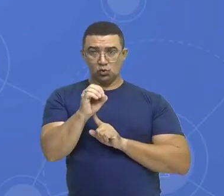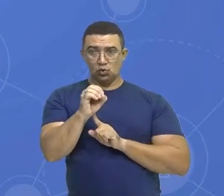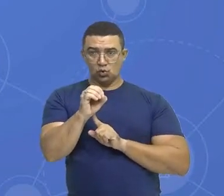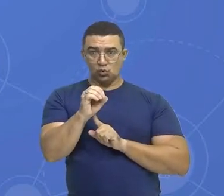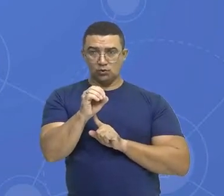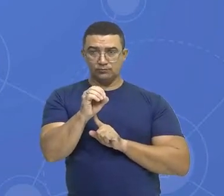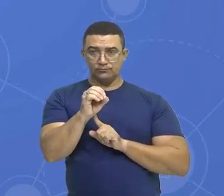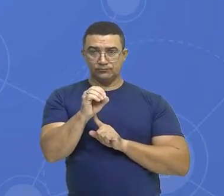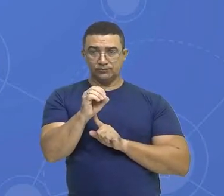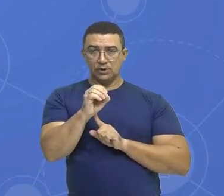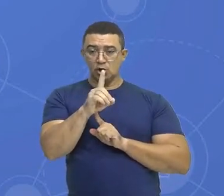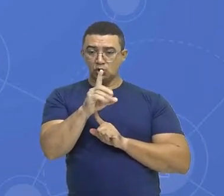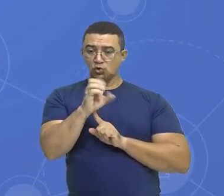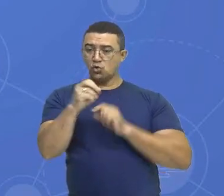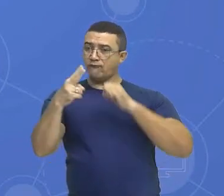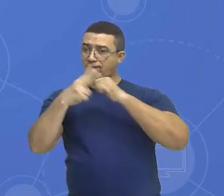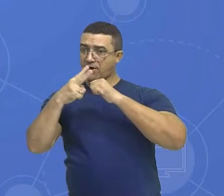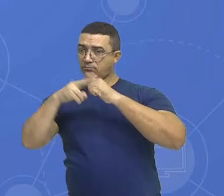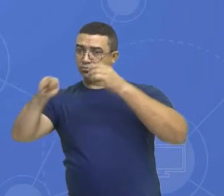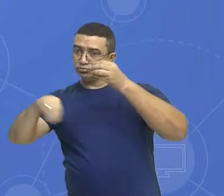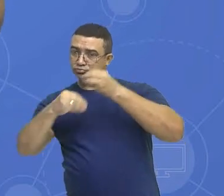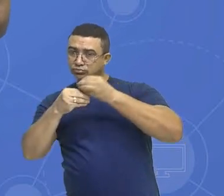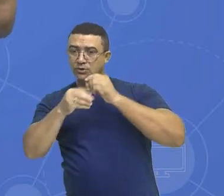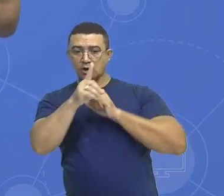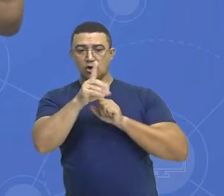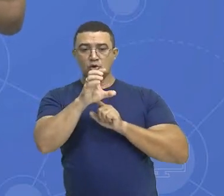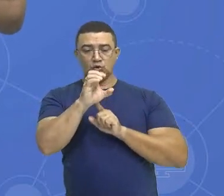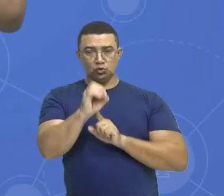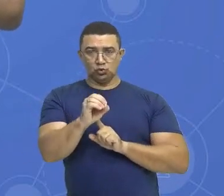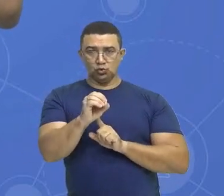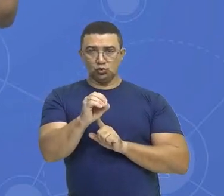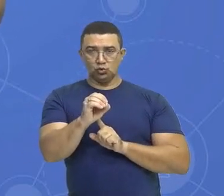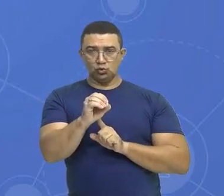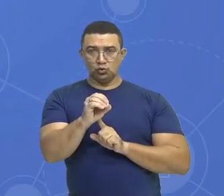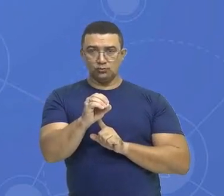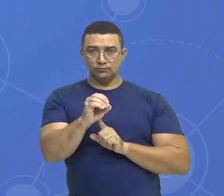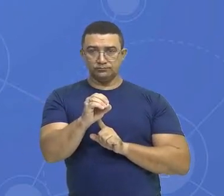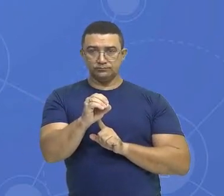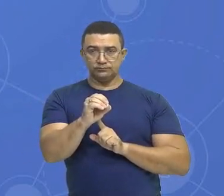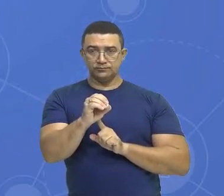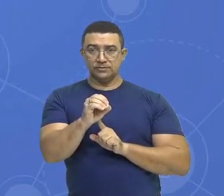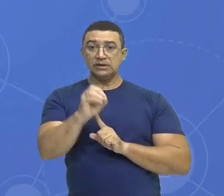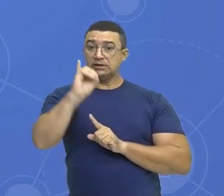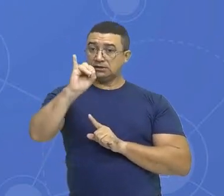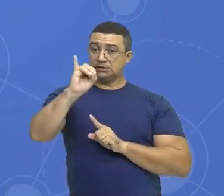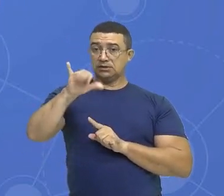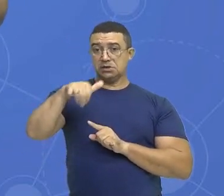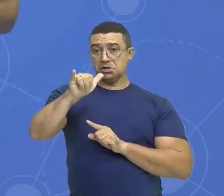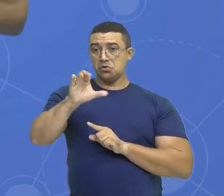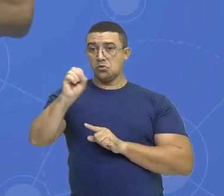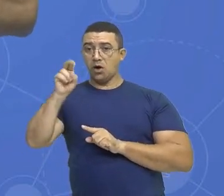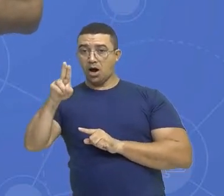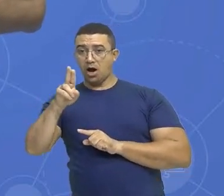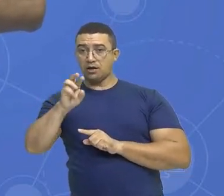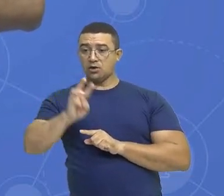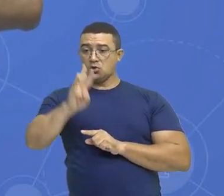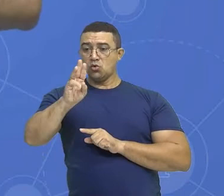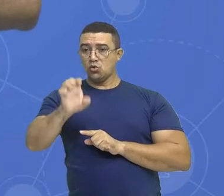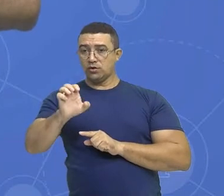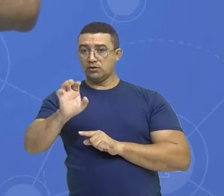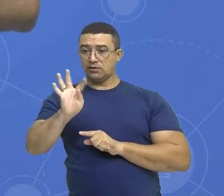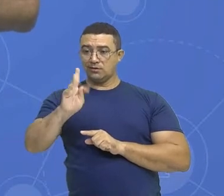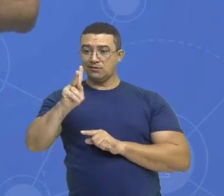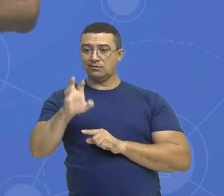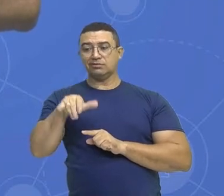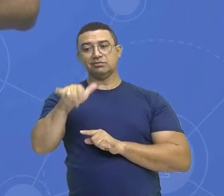verbo auxiliar, né, quando o meu sujeito for I, you, we ou they, ou seja, quando não for terceira pessoa do singular, reitero, que às vezes